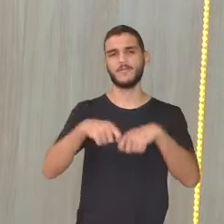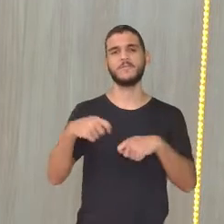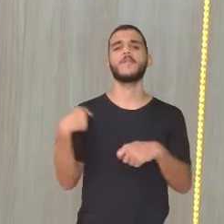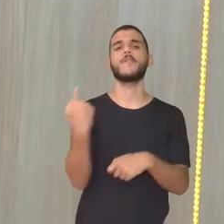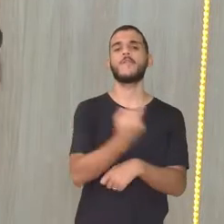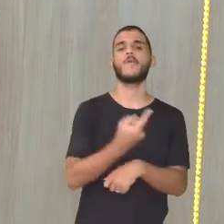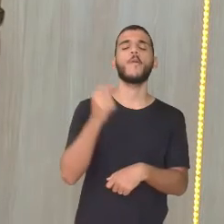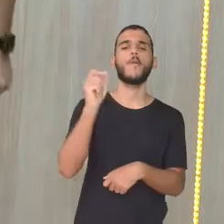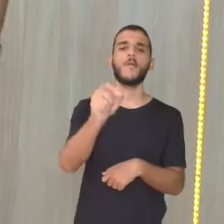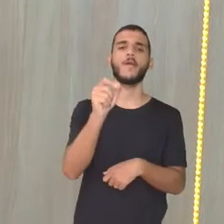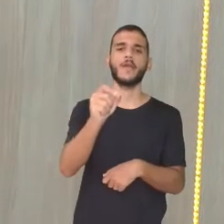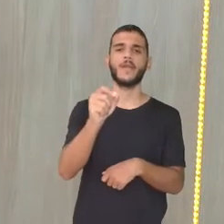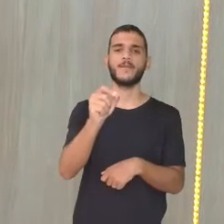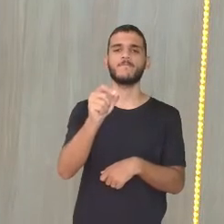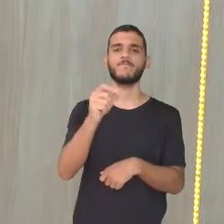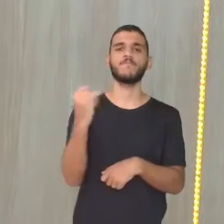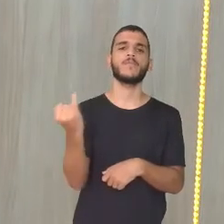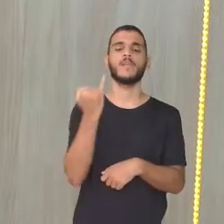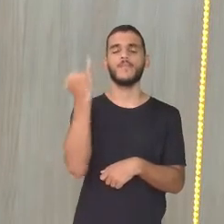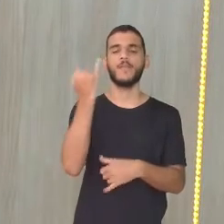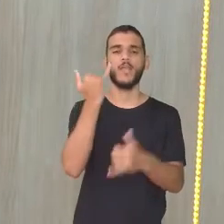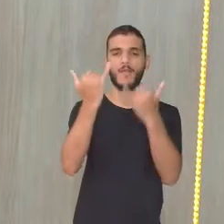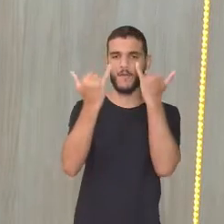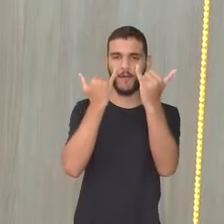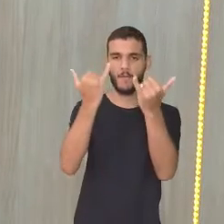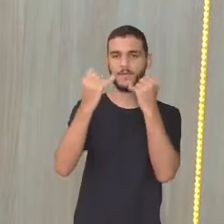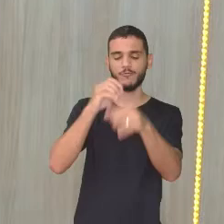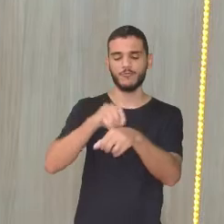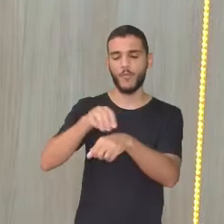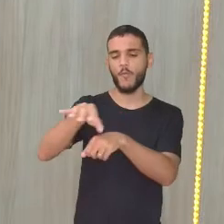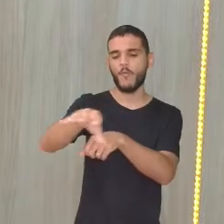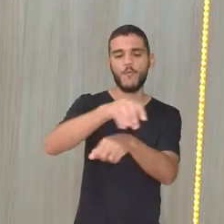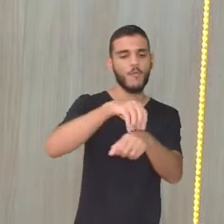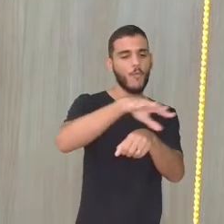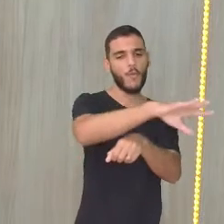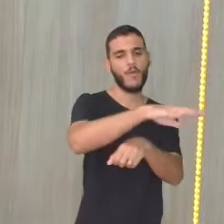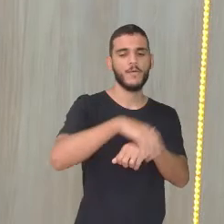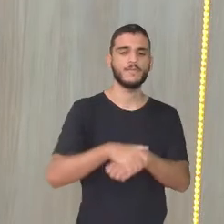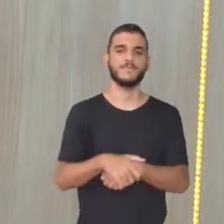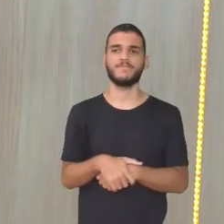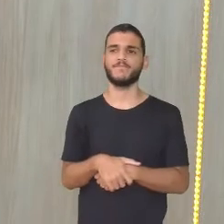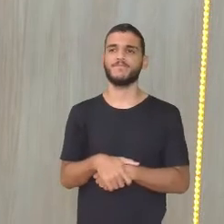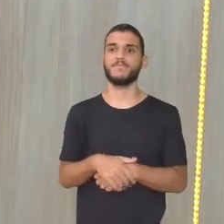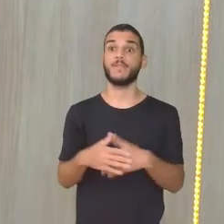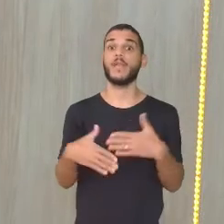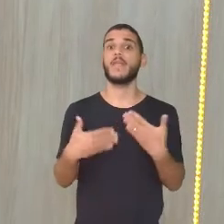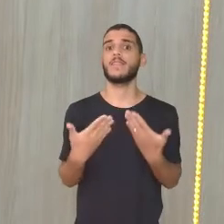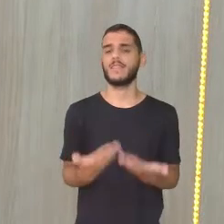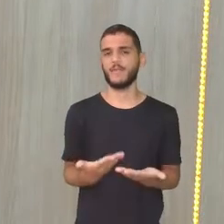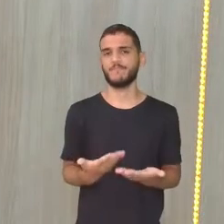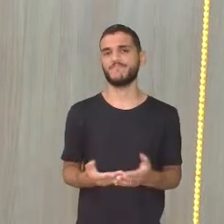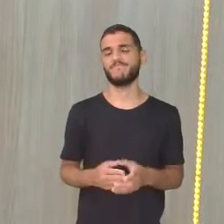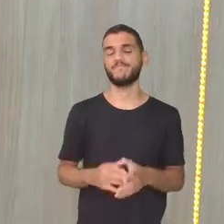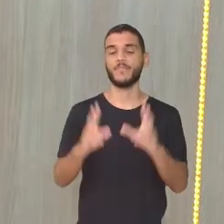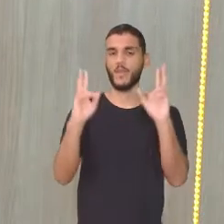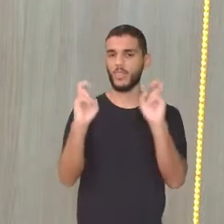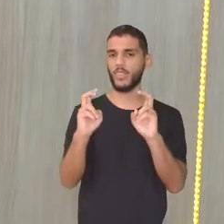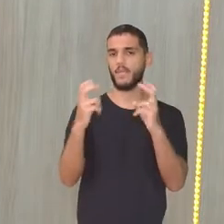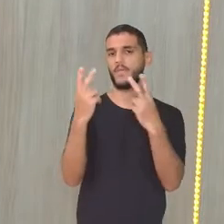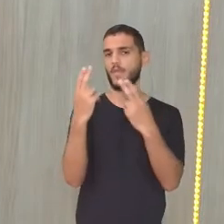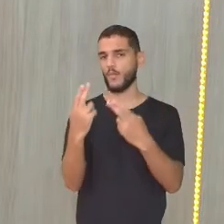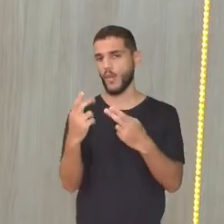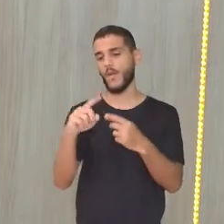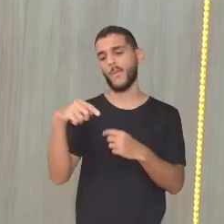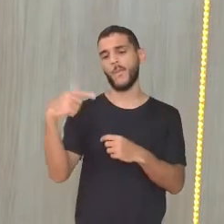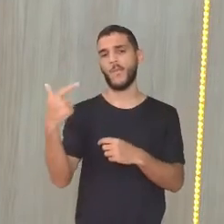seja mostrado por aí, beleza? Então, tema da aula de hoje, né, continuando a nossa análise passada, vai ser